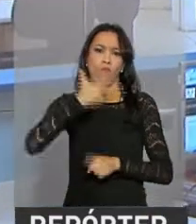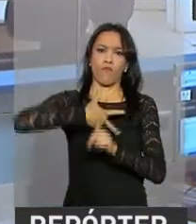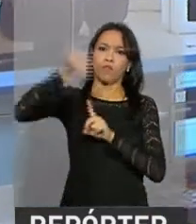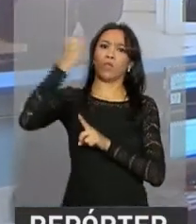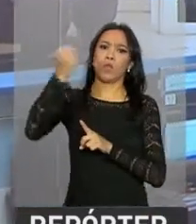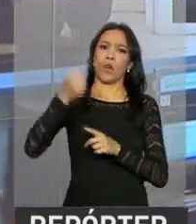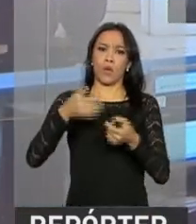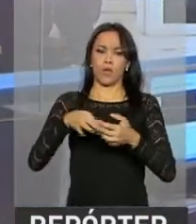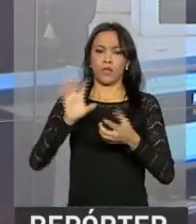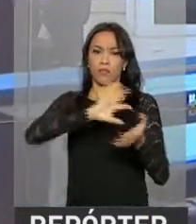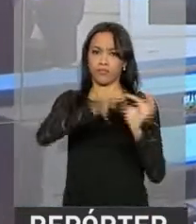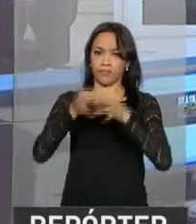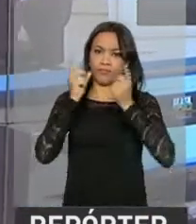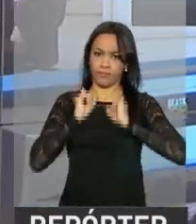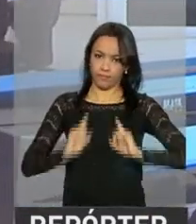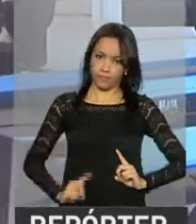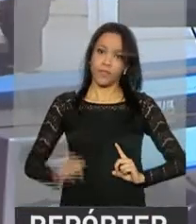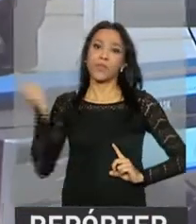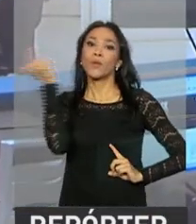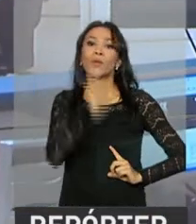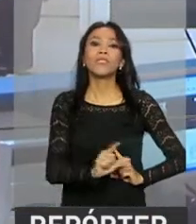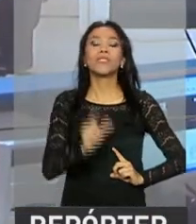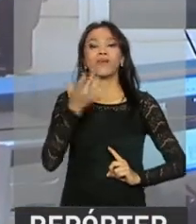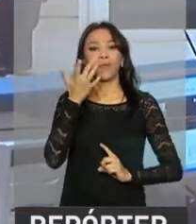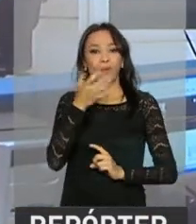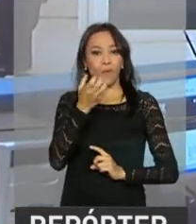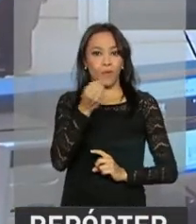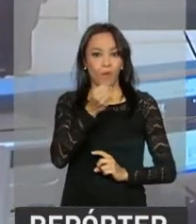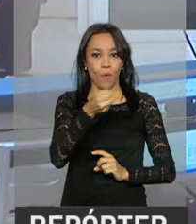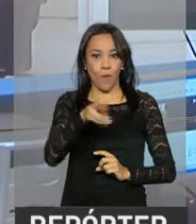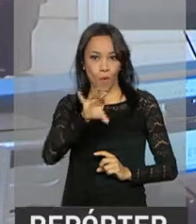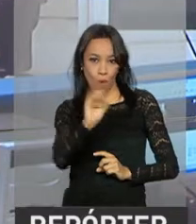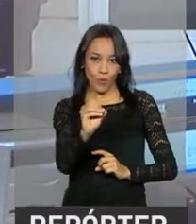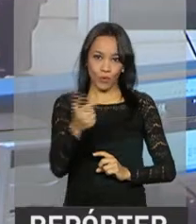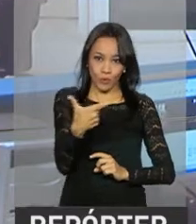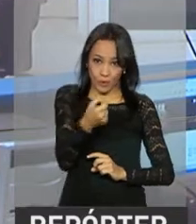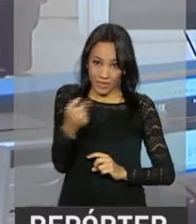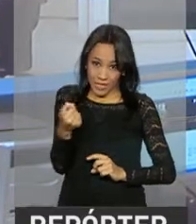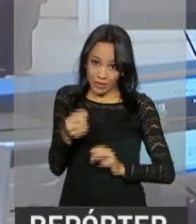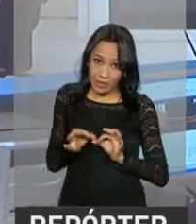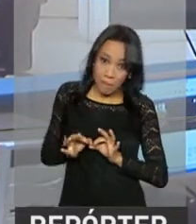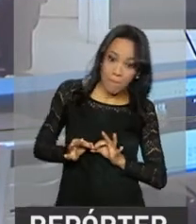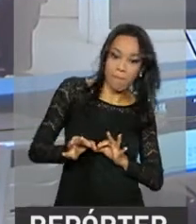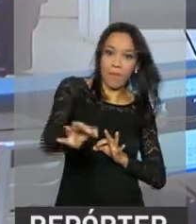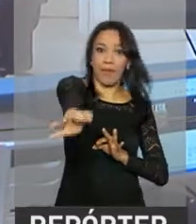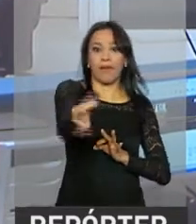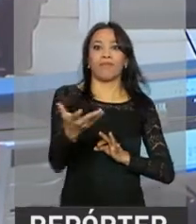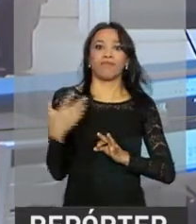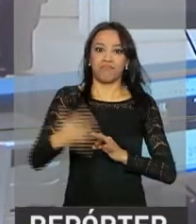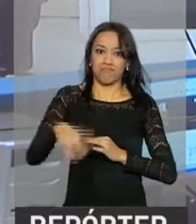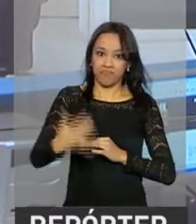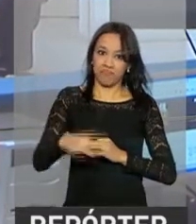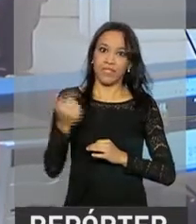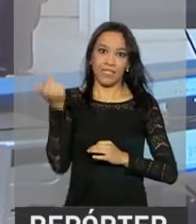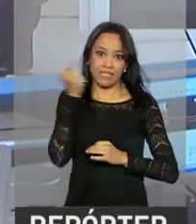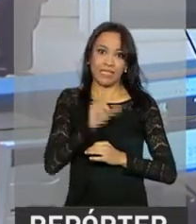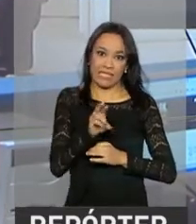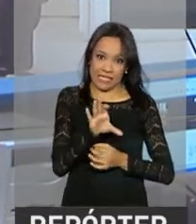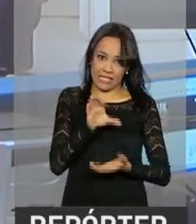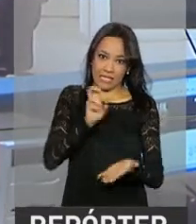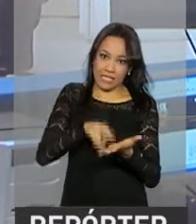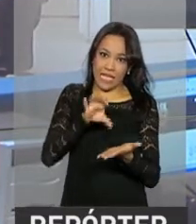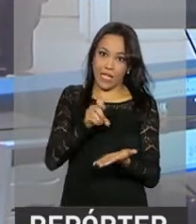paralimpíada ele ganhou a medalha de ouro nos 200 met livres e as medalhas começaram logo cedo com o